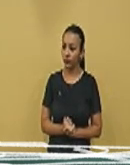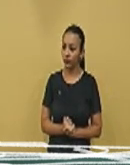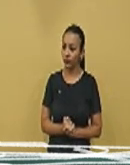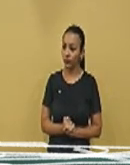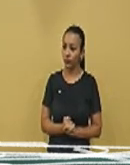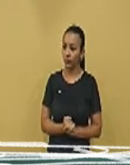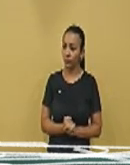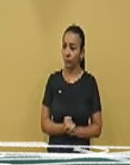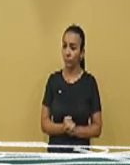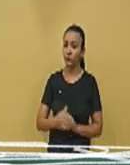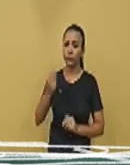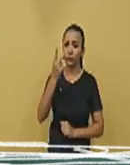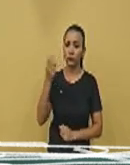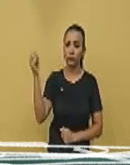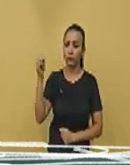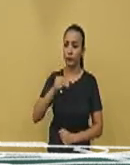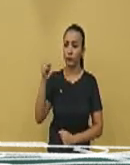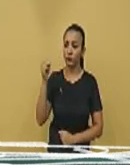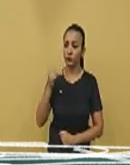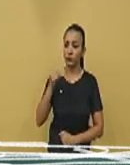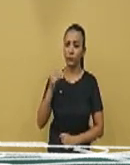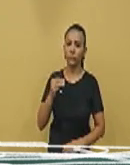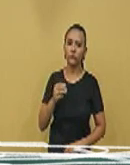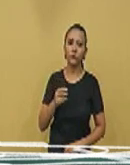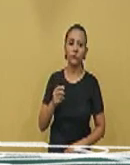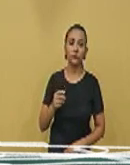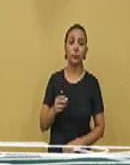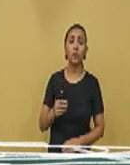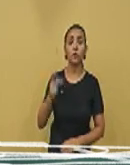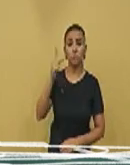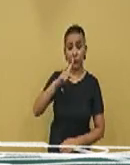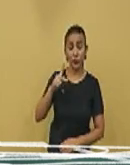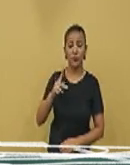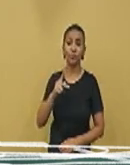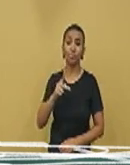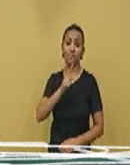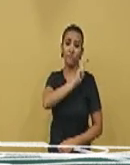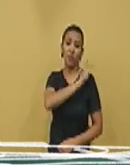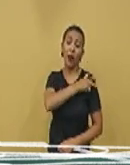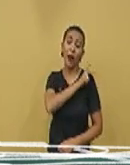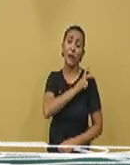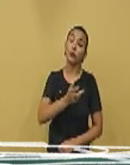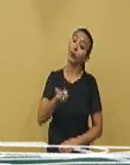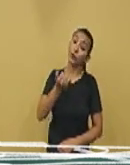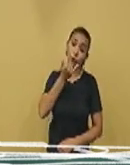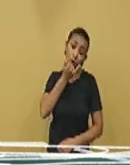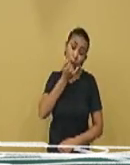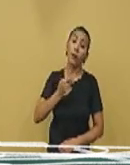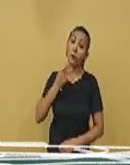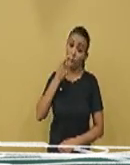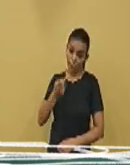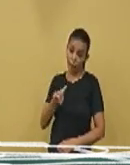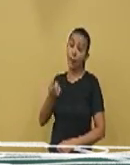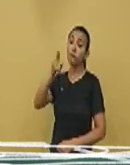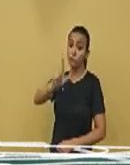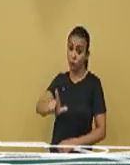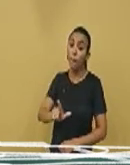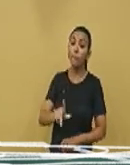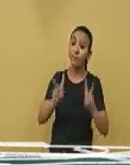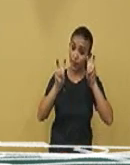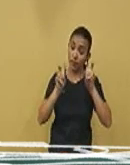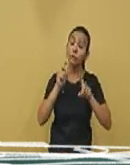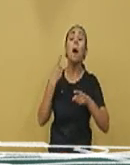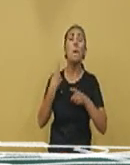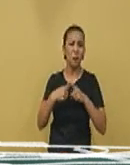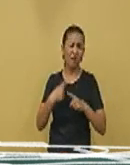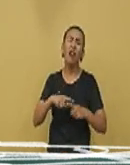Dois minutos, professor Joelson. Professor Caio, eu vou insistir nessa questão, porque